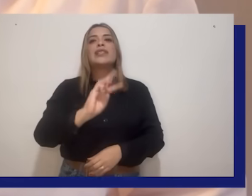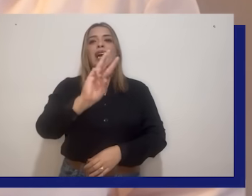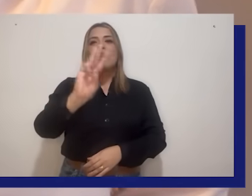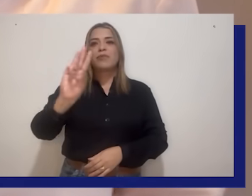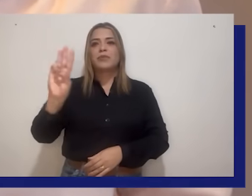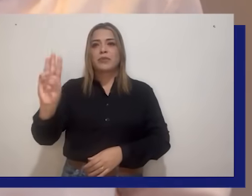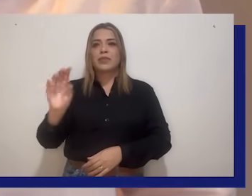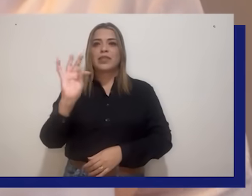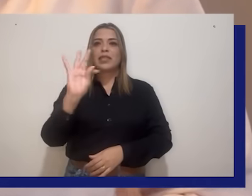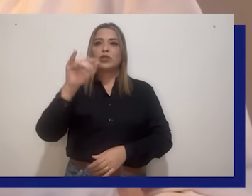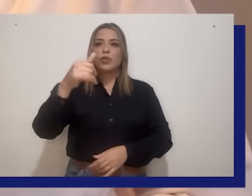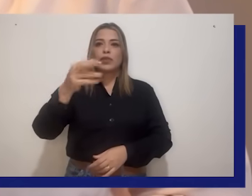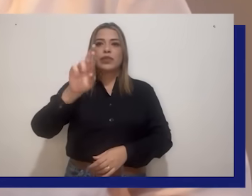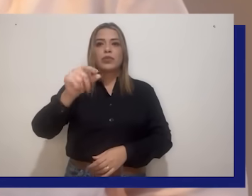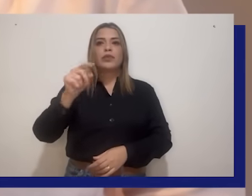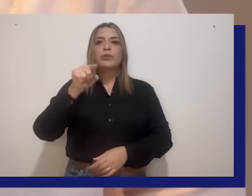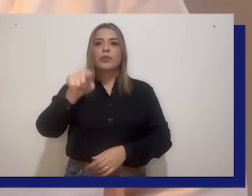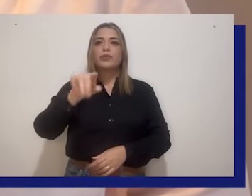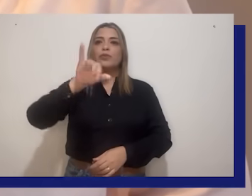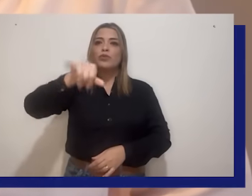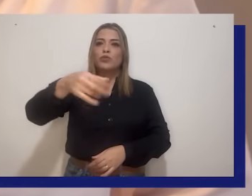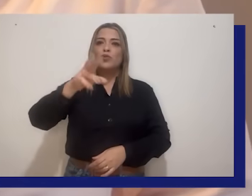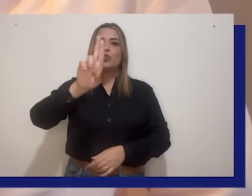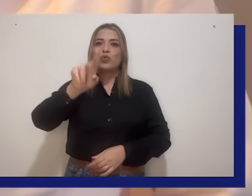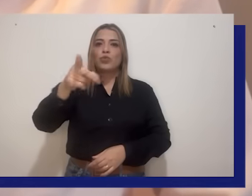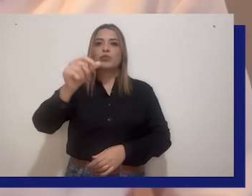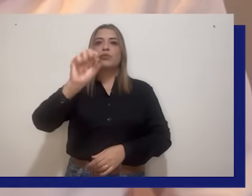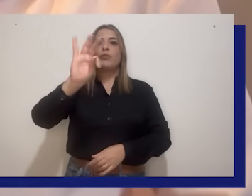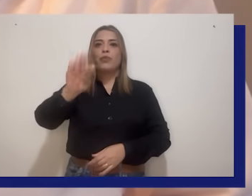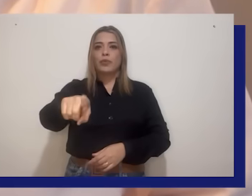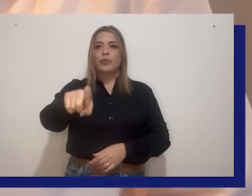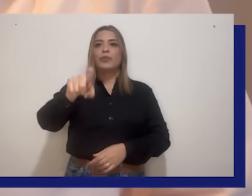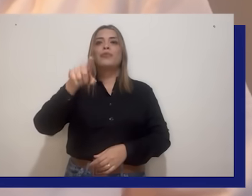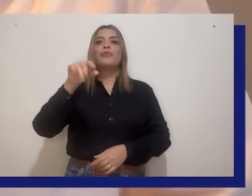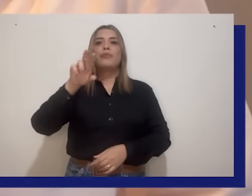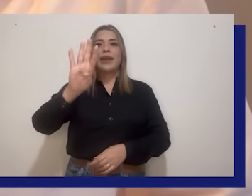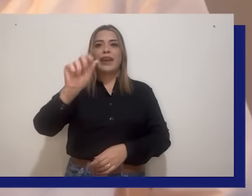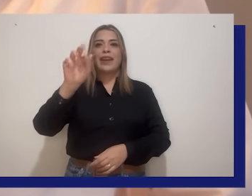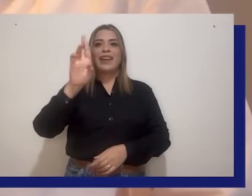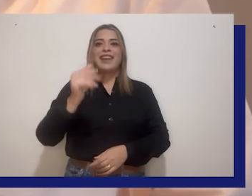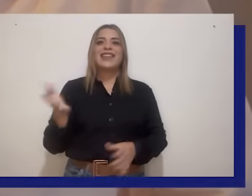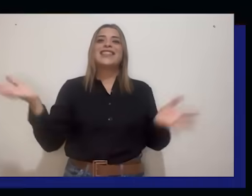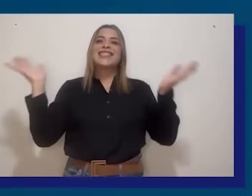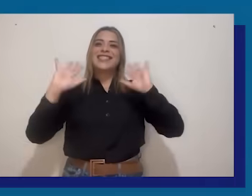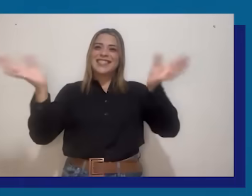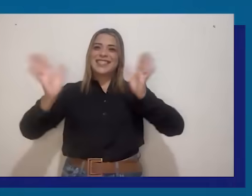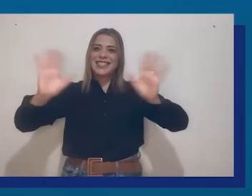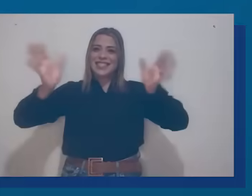www.tjrj.jus.br. Até a próxima!